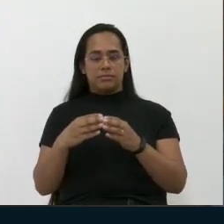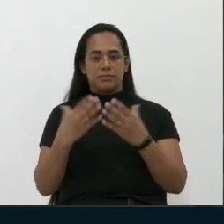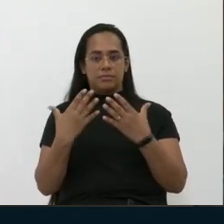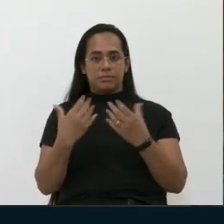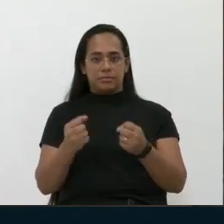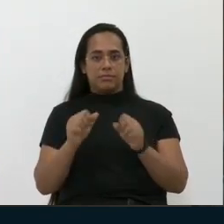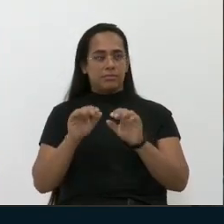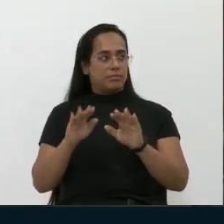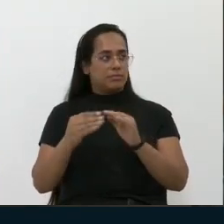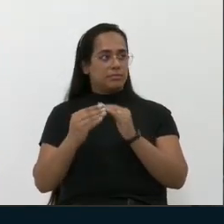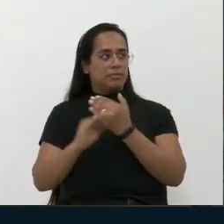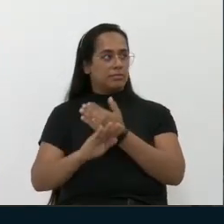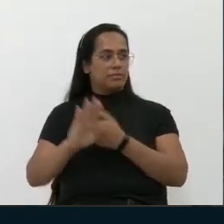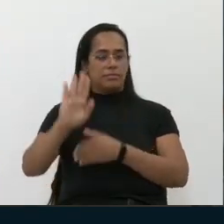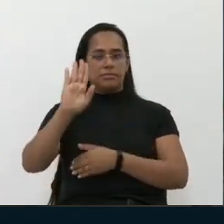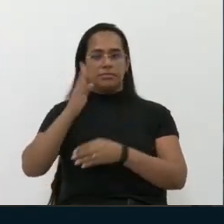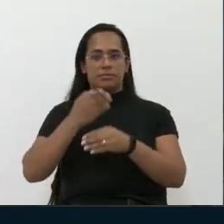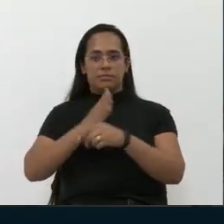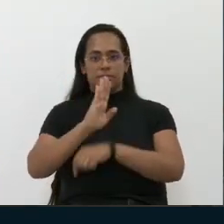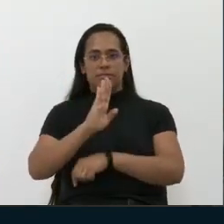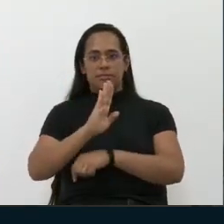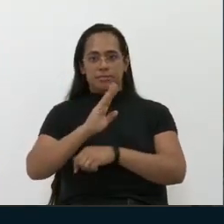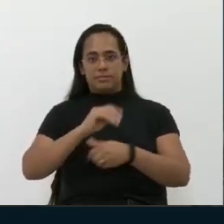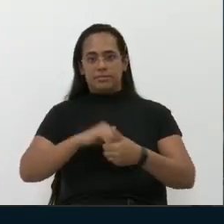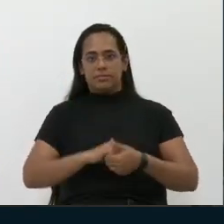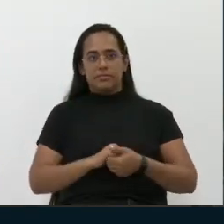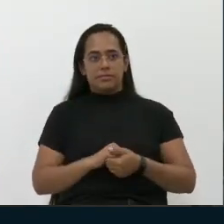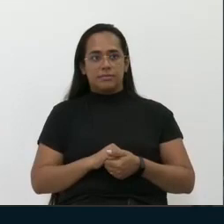manifestem. Aprovado.